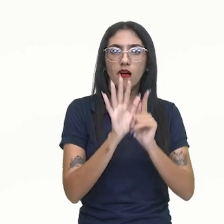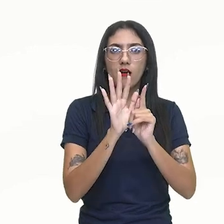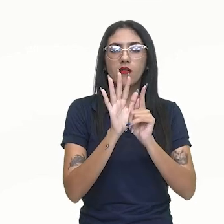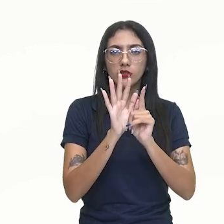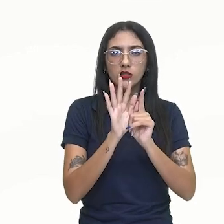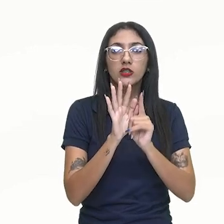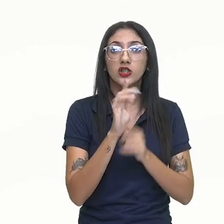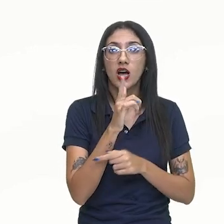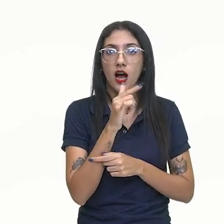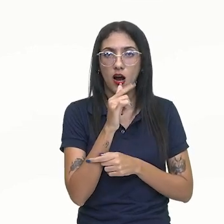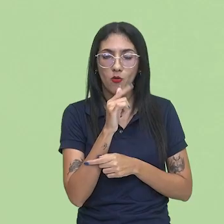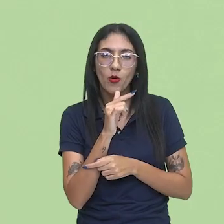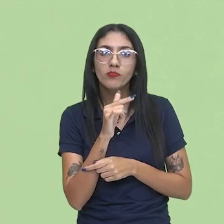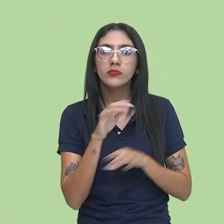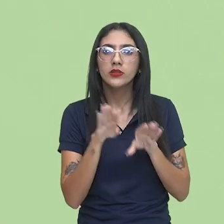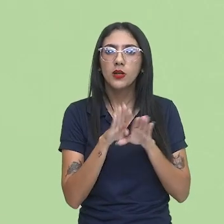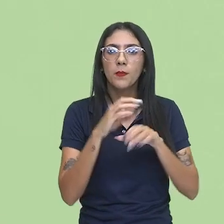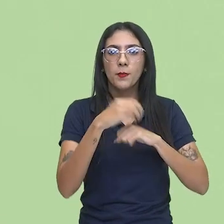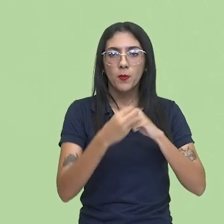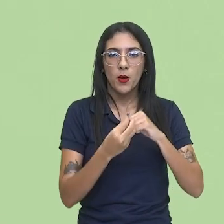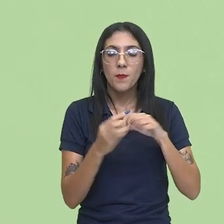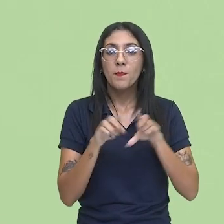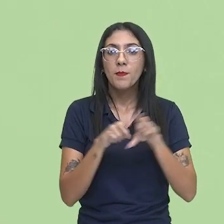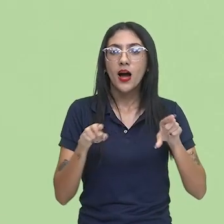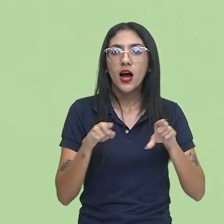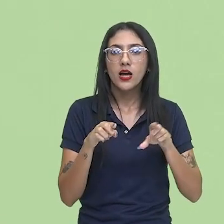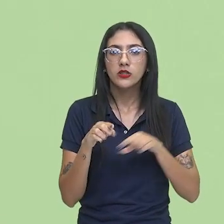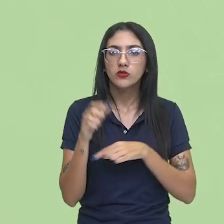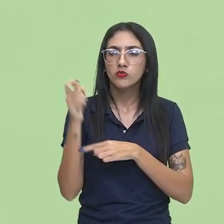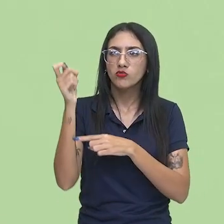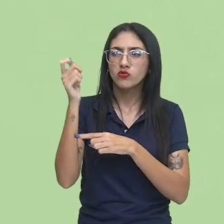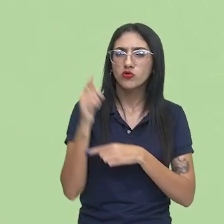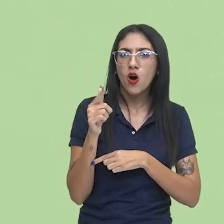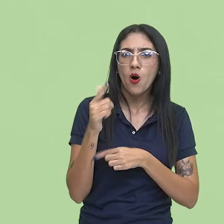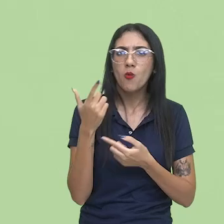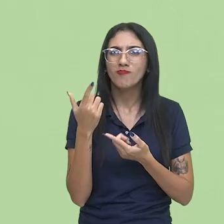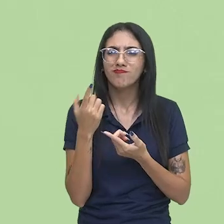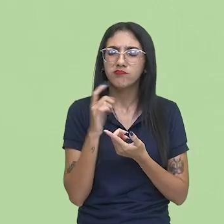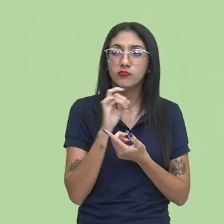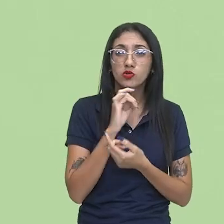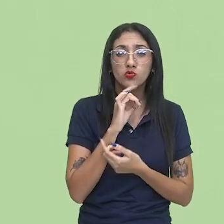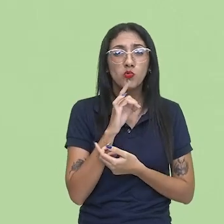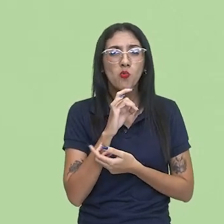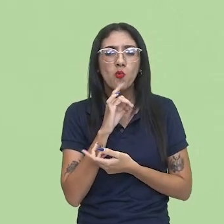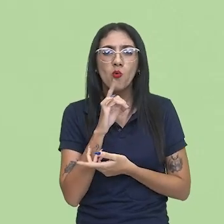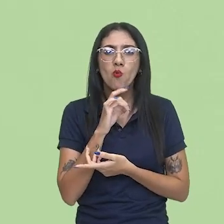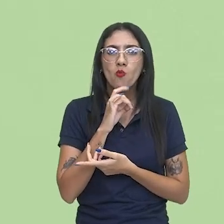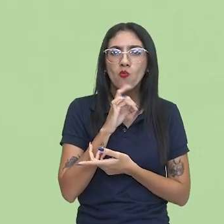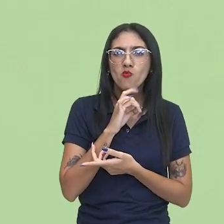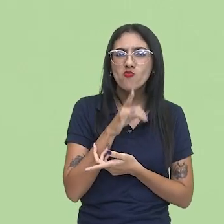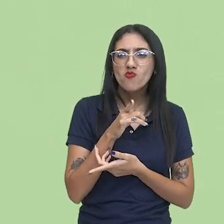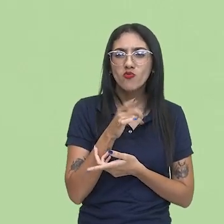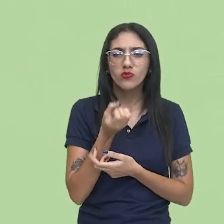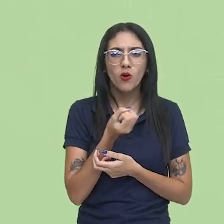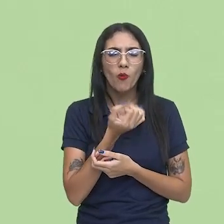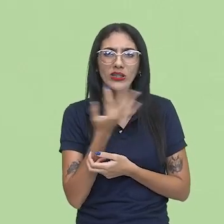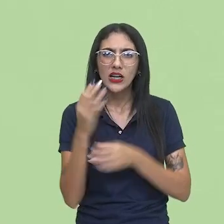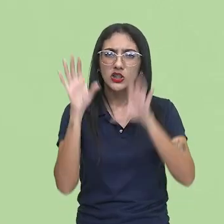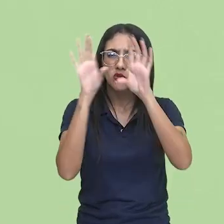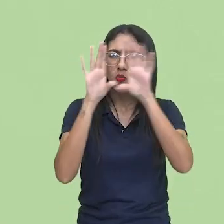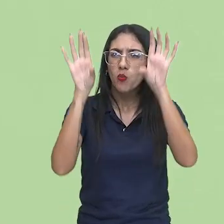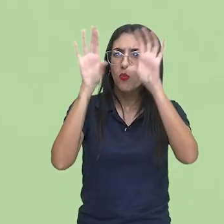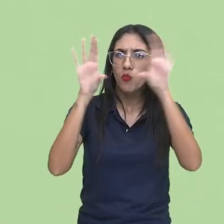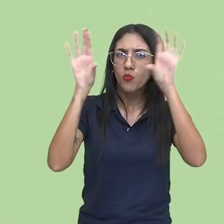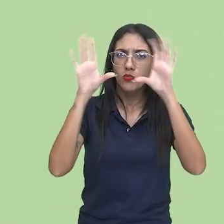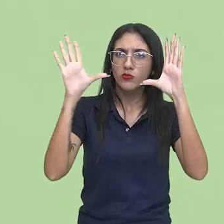de carbono, mas a incidência solar talvez não fosse possível por uma quantidade muito grande de nuvens cobrindo,